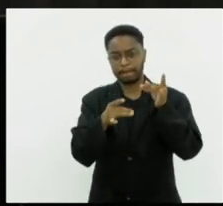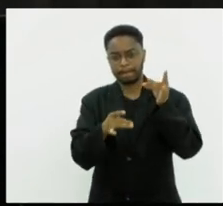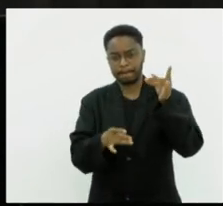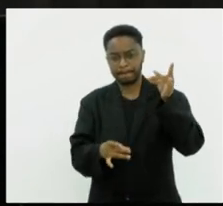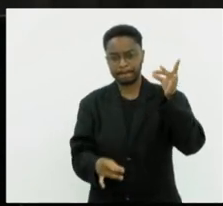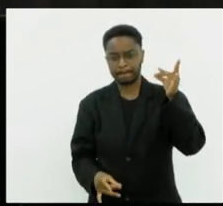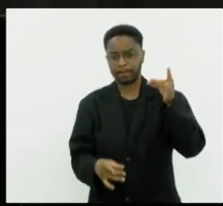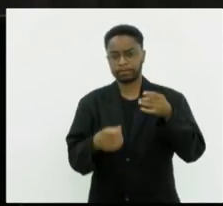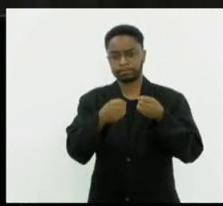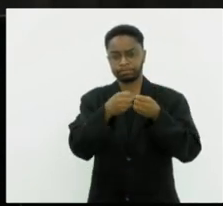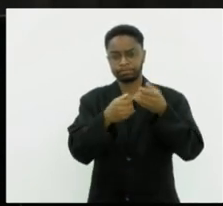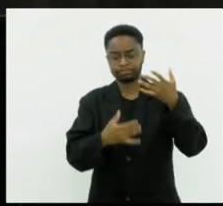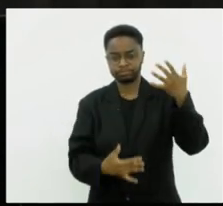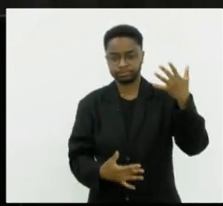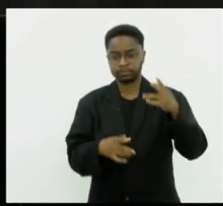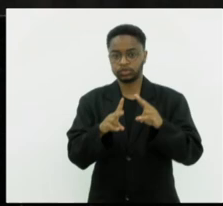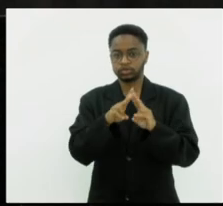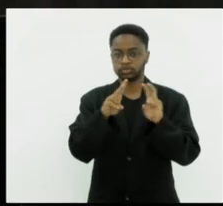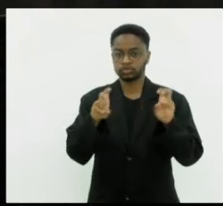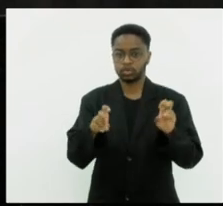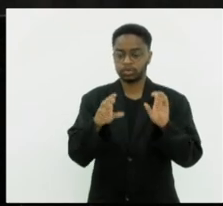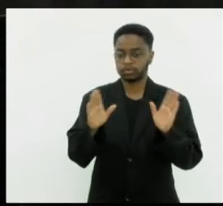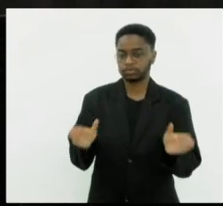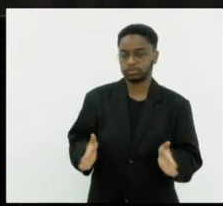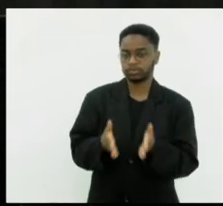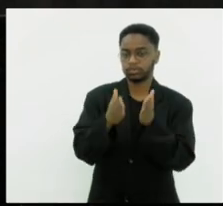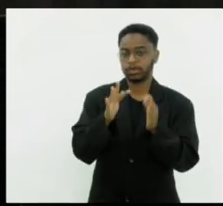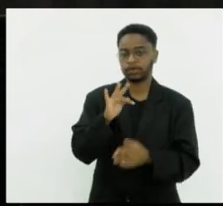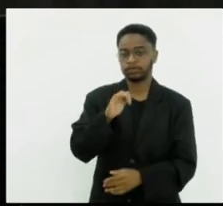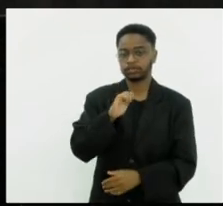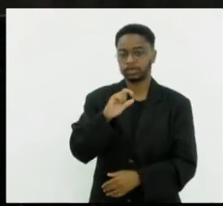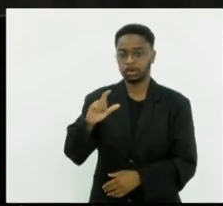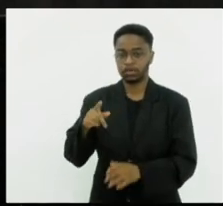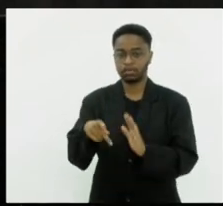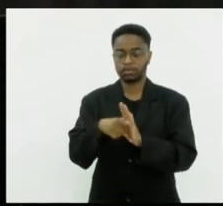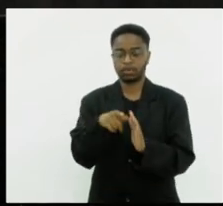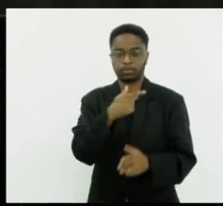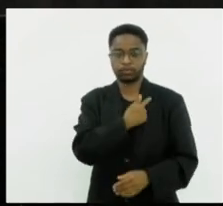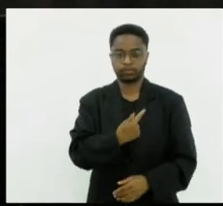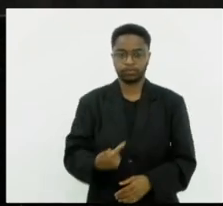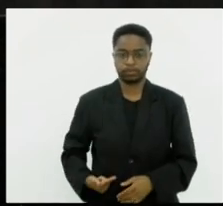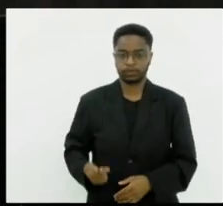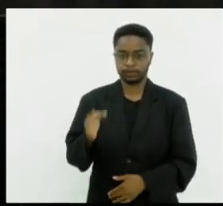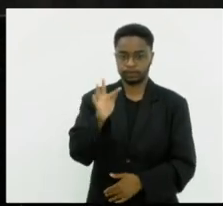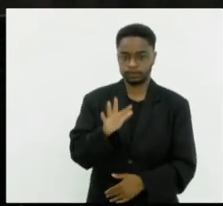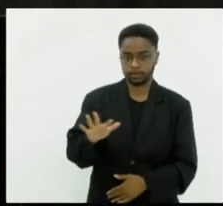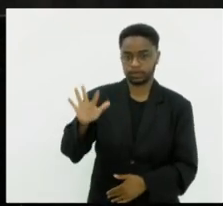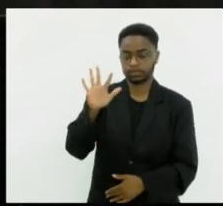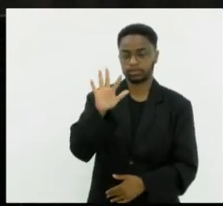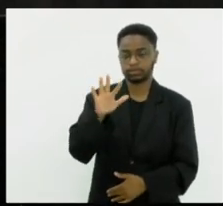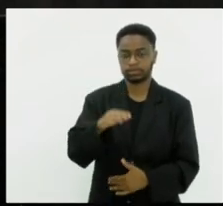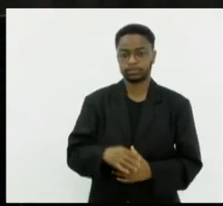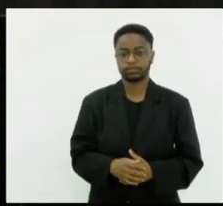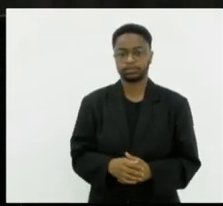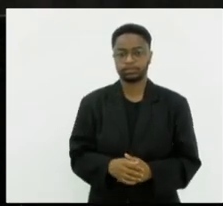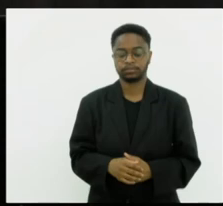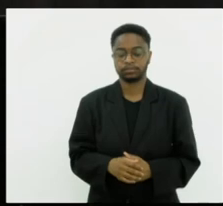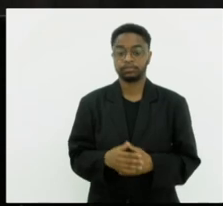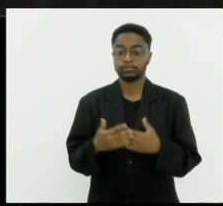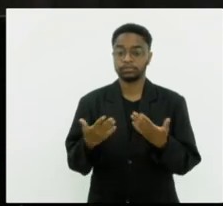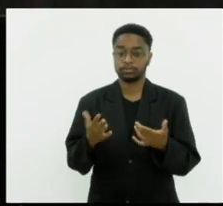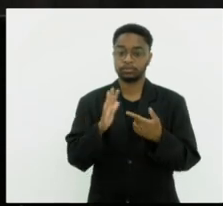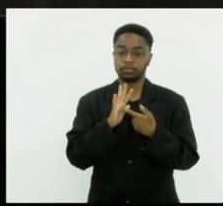os incentivos fiscais concedidos pelo governo federal. e foi claro